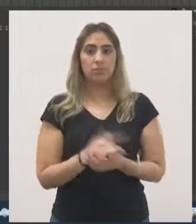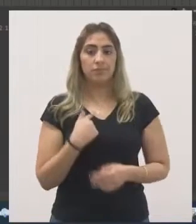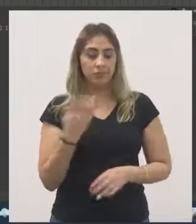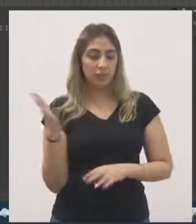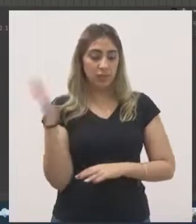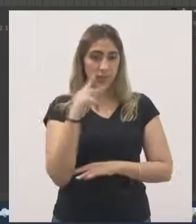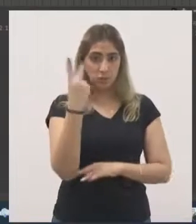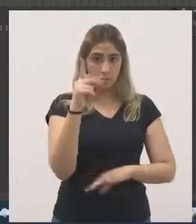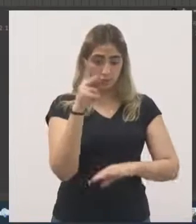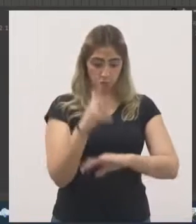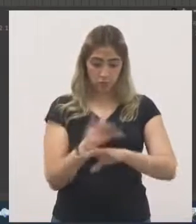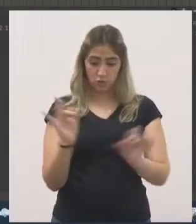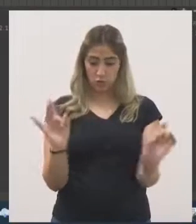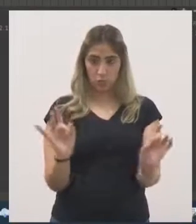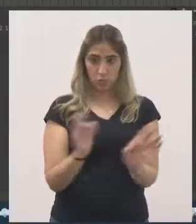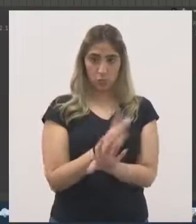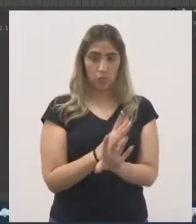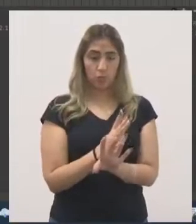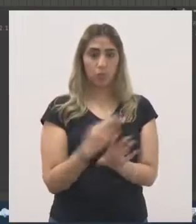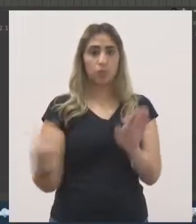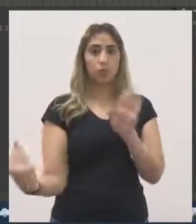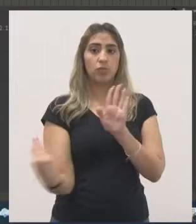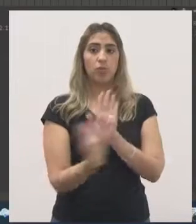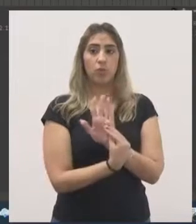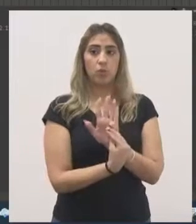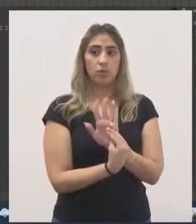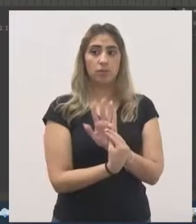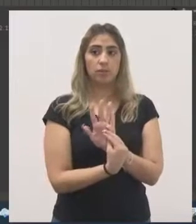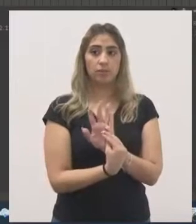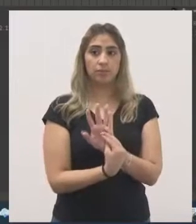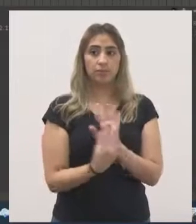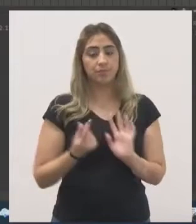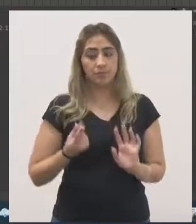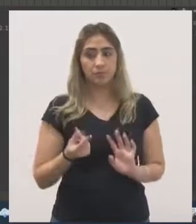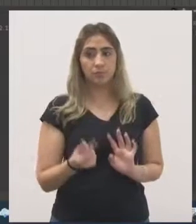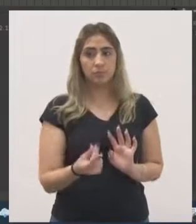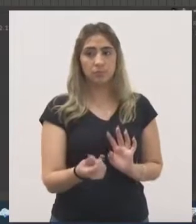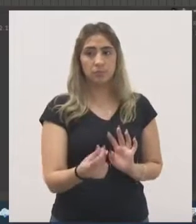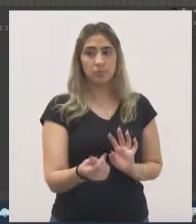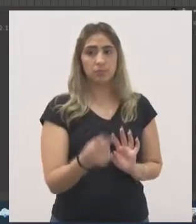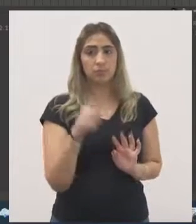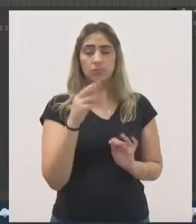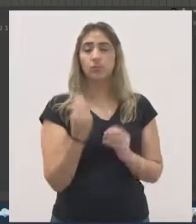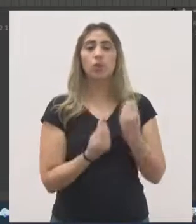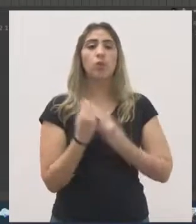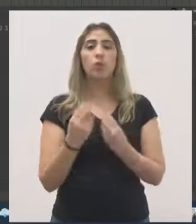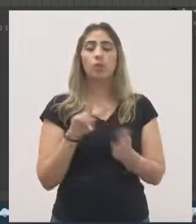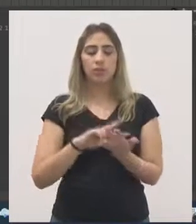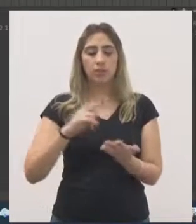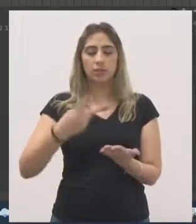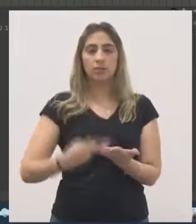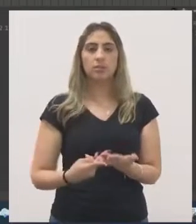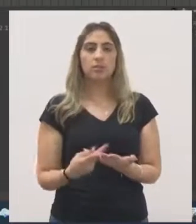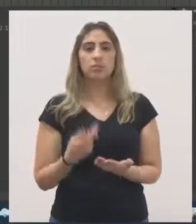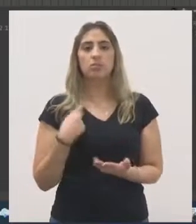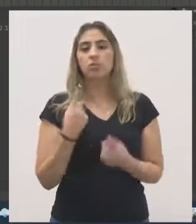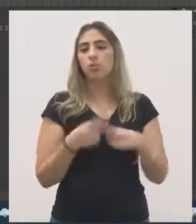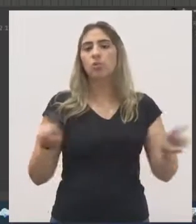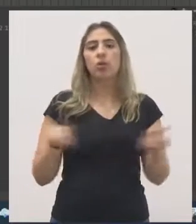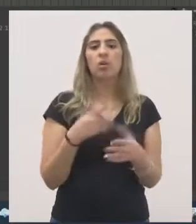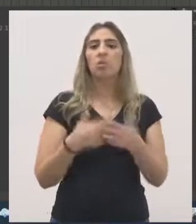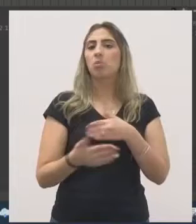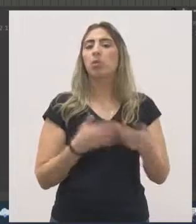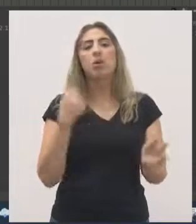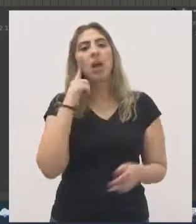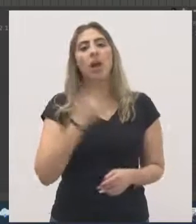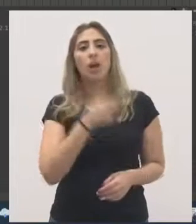sua vinheta para cá, vai inserir ela e ela vai ficar como uma transição. Ela vai tocar como qualquer outro áudio